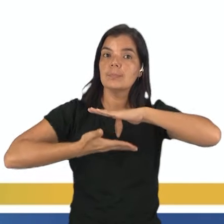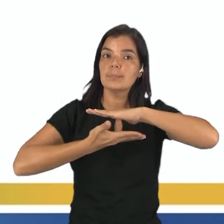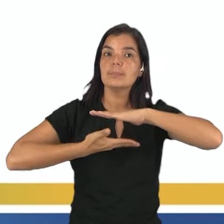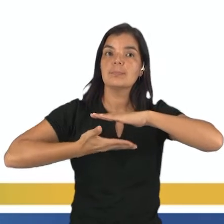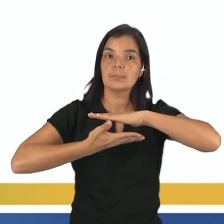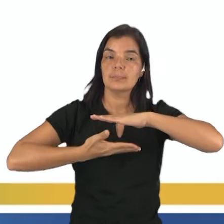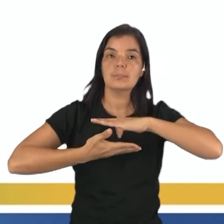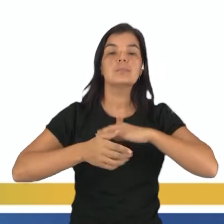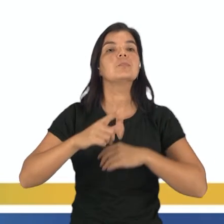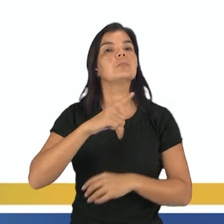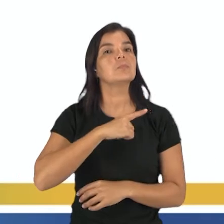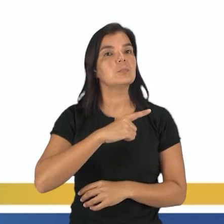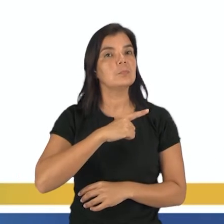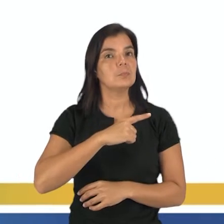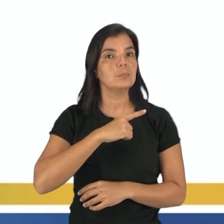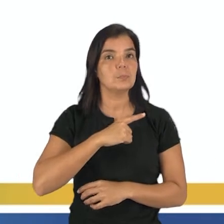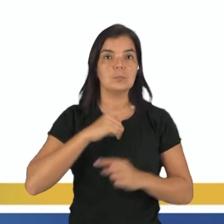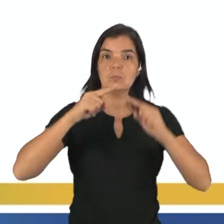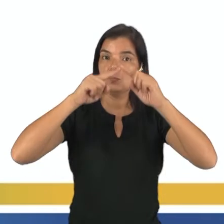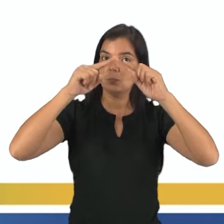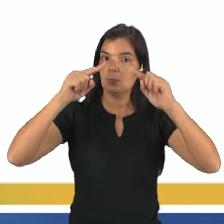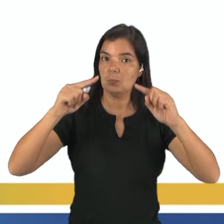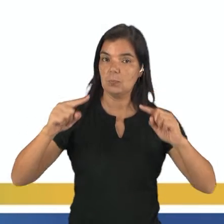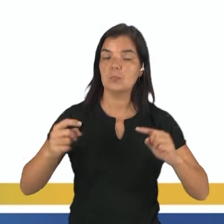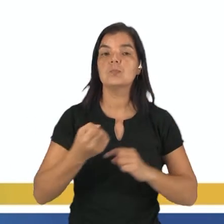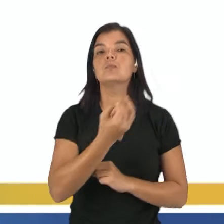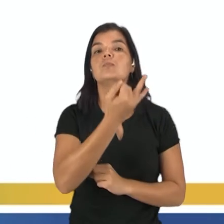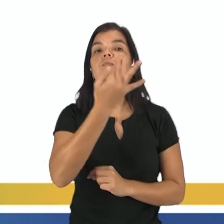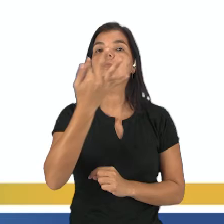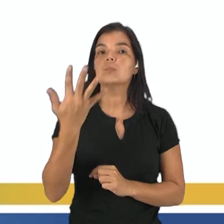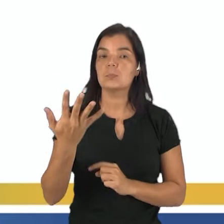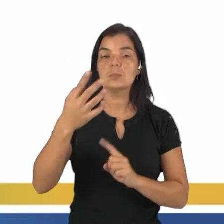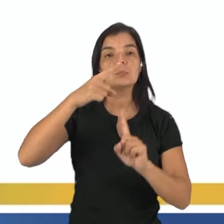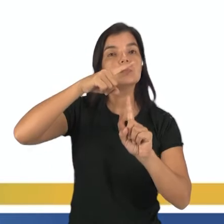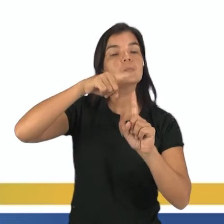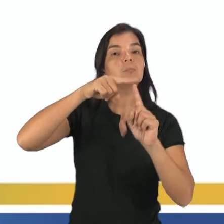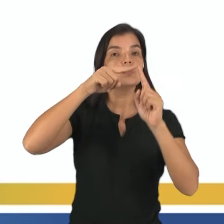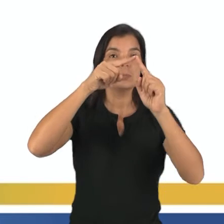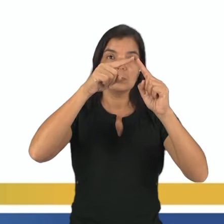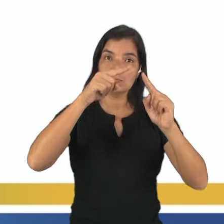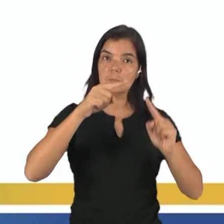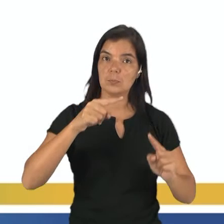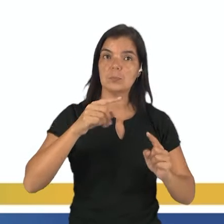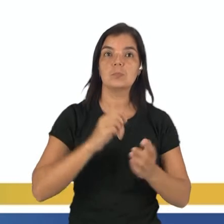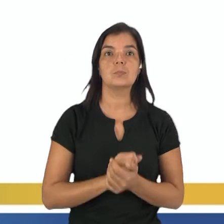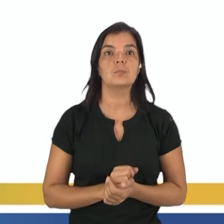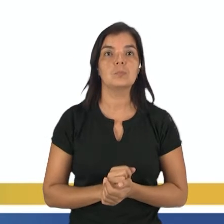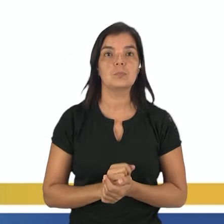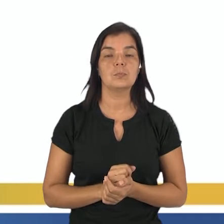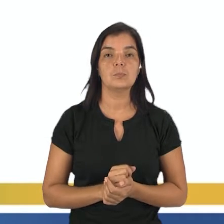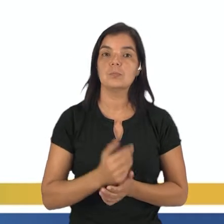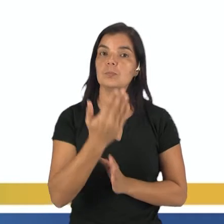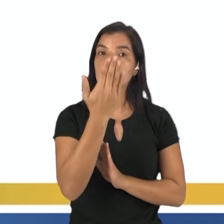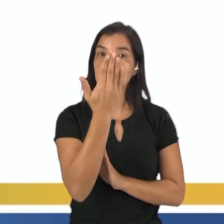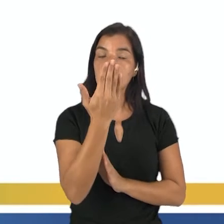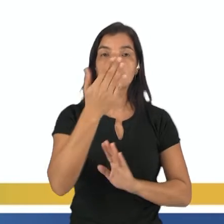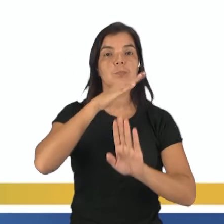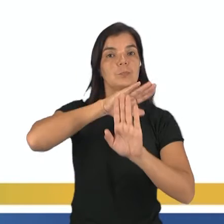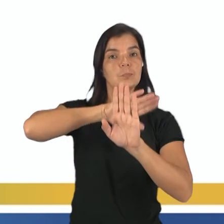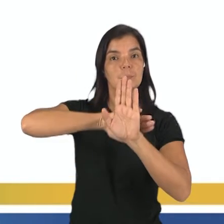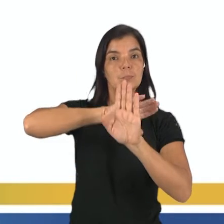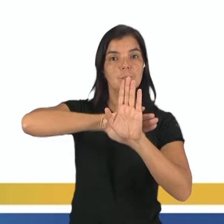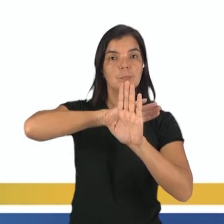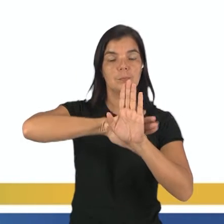Então, aqui nós temos, na face lateral, nós temos quantas faces? Quantos triângulos? nós temos o triângulo da frente e o de